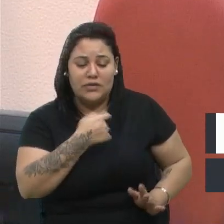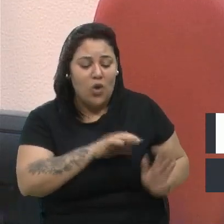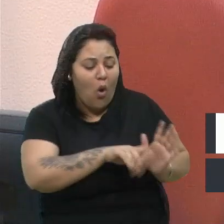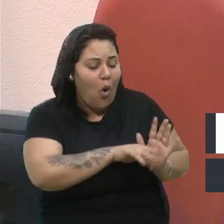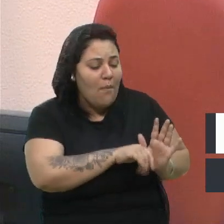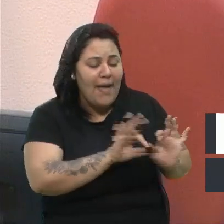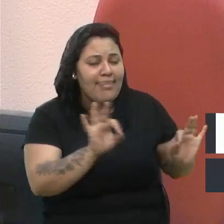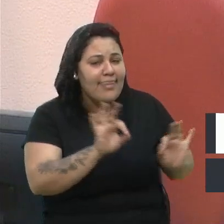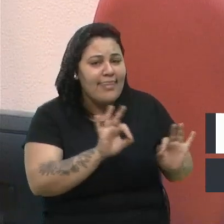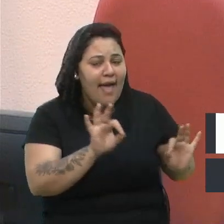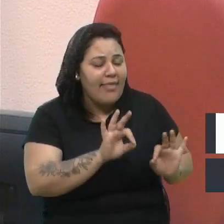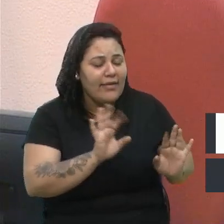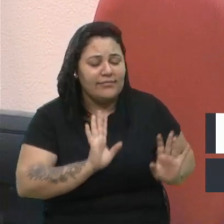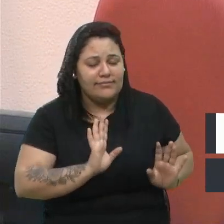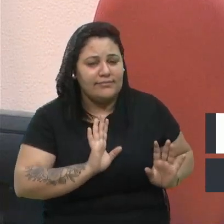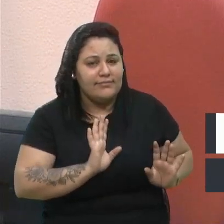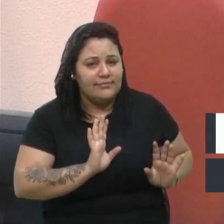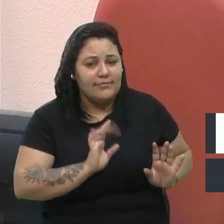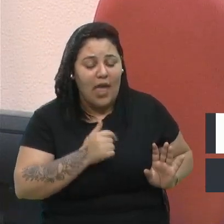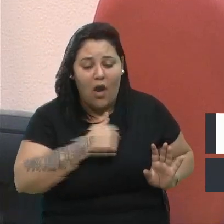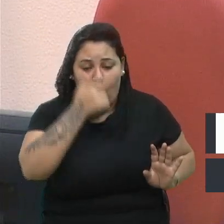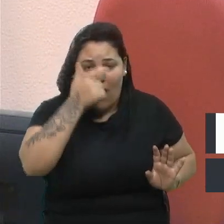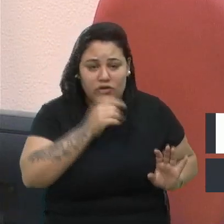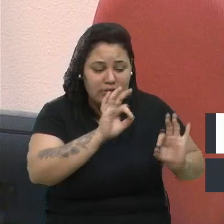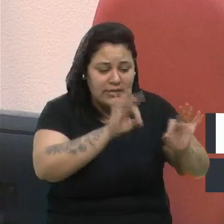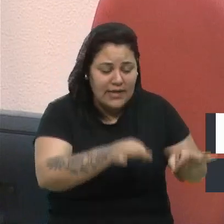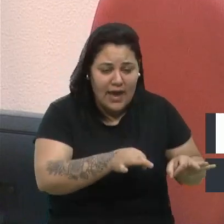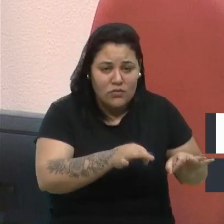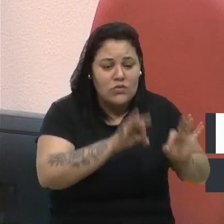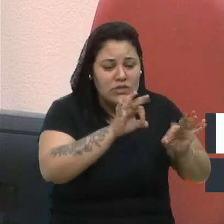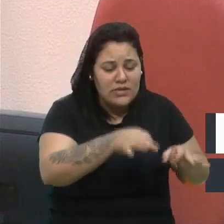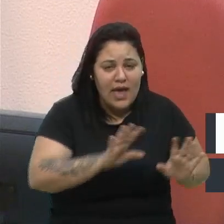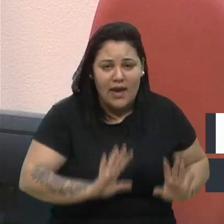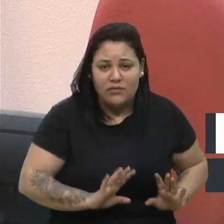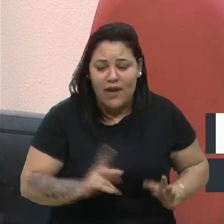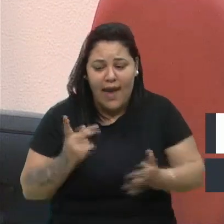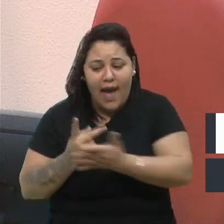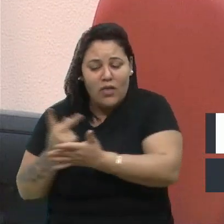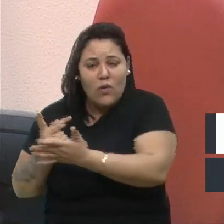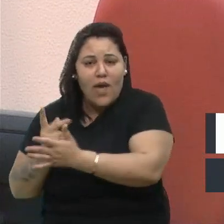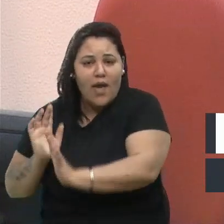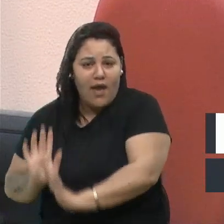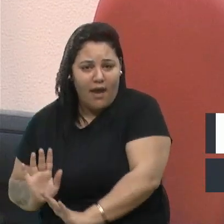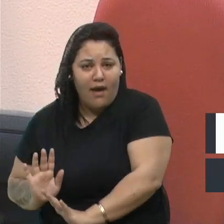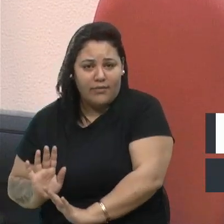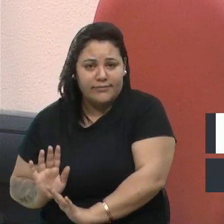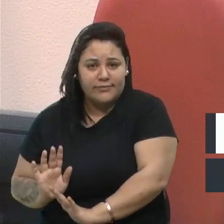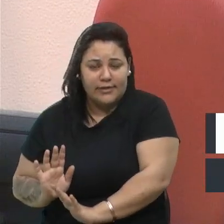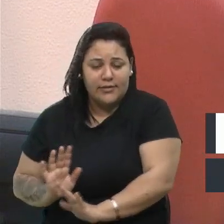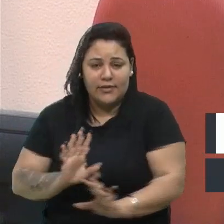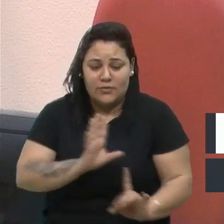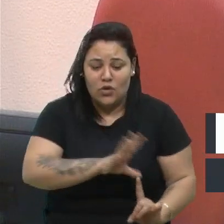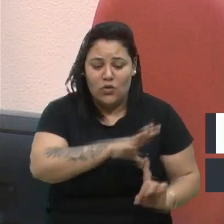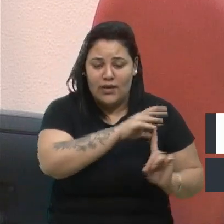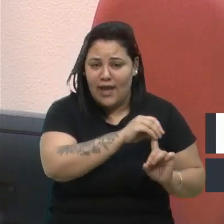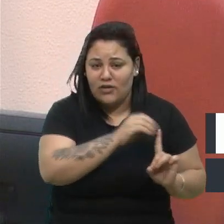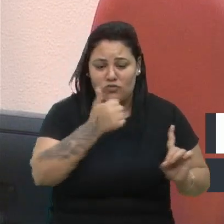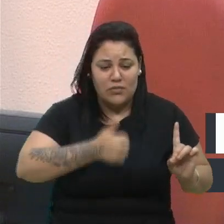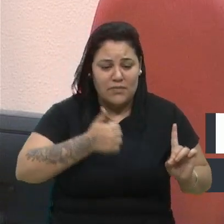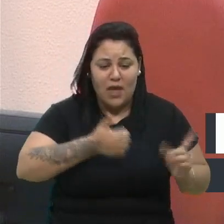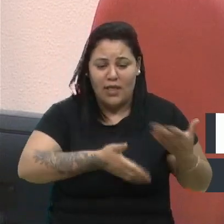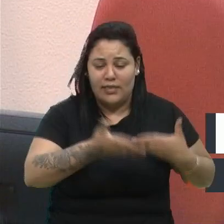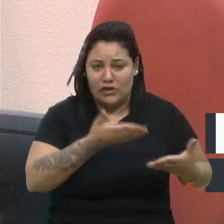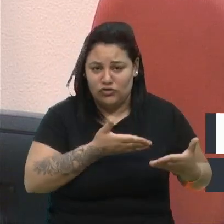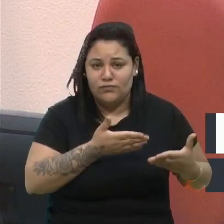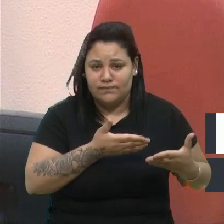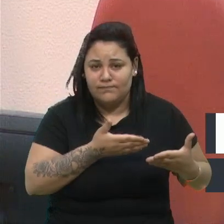ninguém. Eu acho que o que é certo é certo. As proporcionalidades, essas estão em primeiro lugar, tá? As comissões têm que